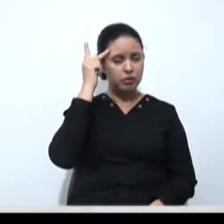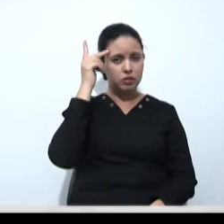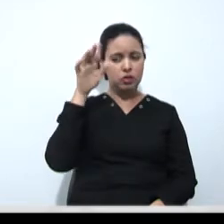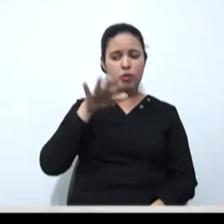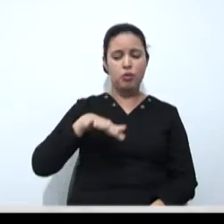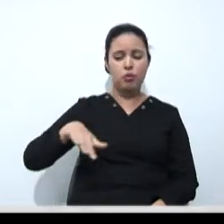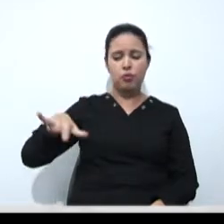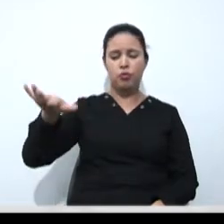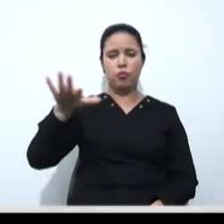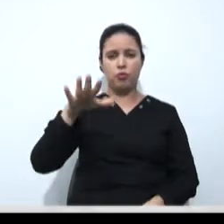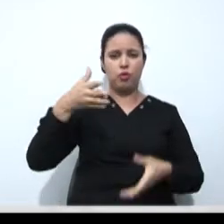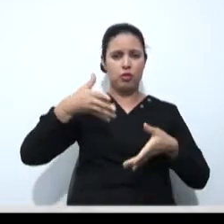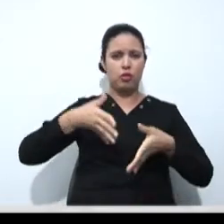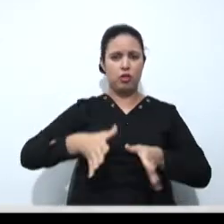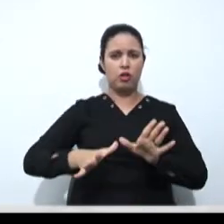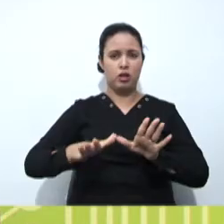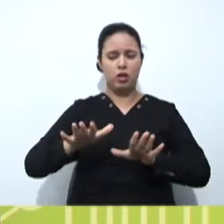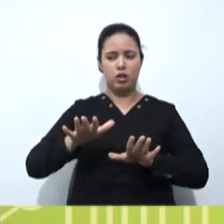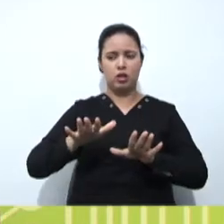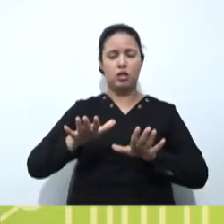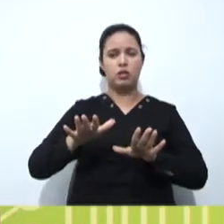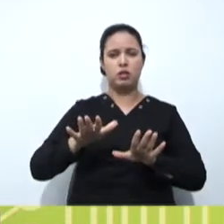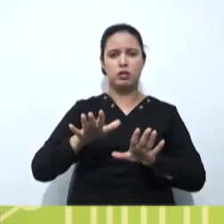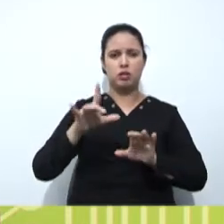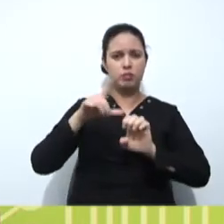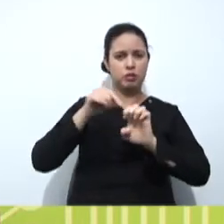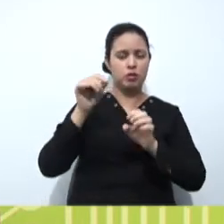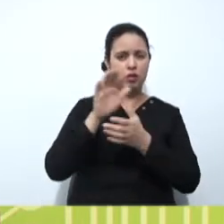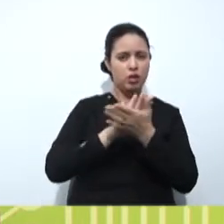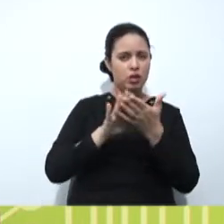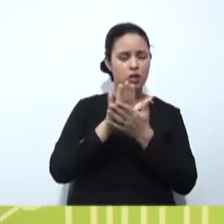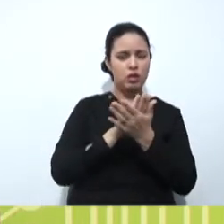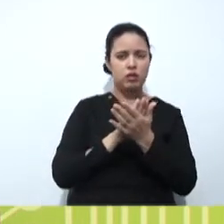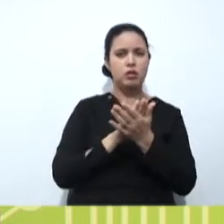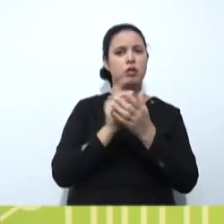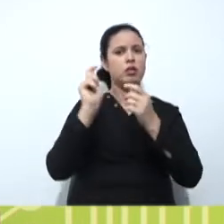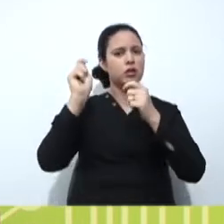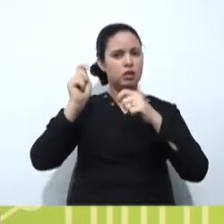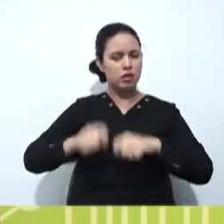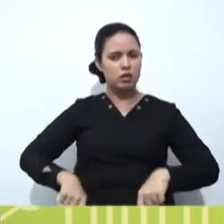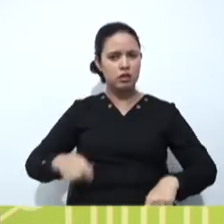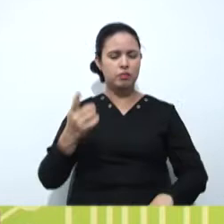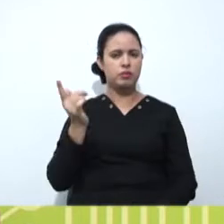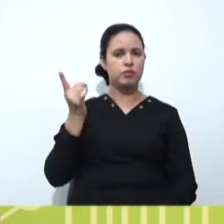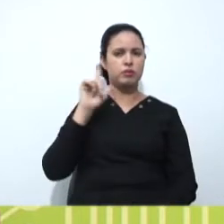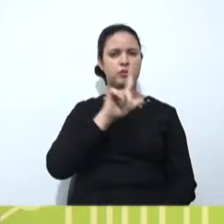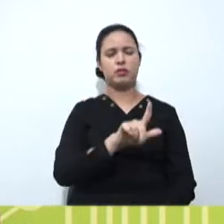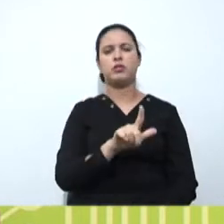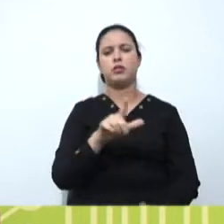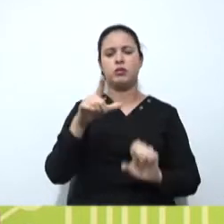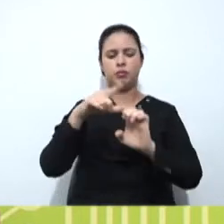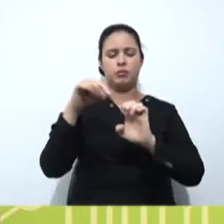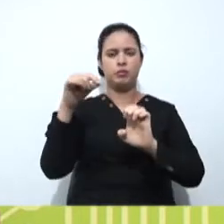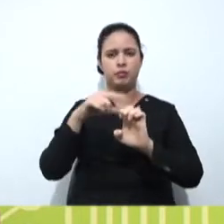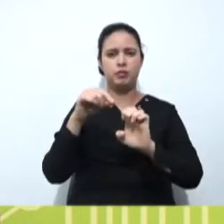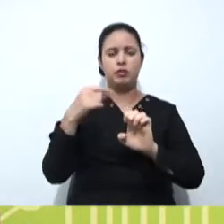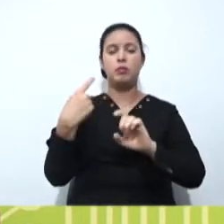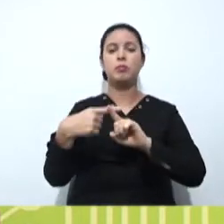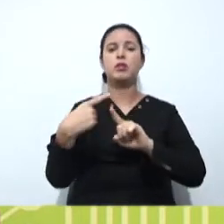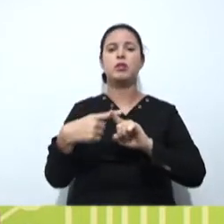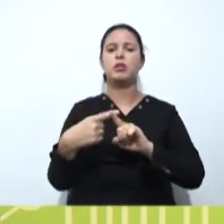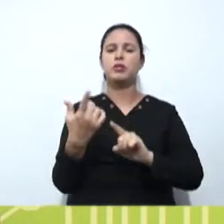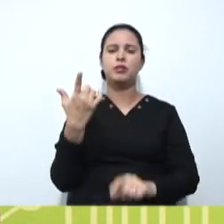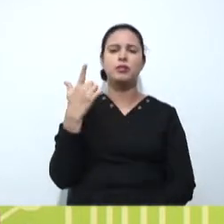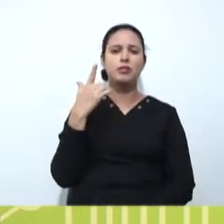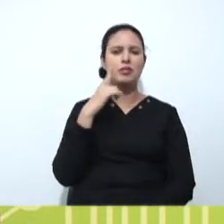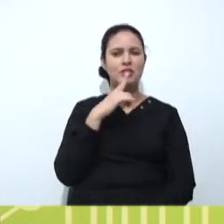podem ser empreendedoras? Elas podem ser empreendedoras. Por meio do quê? De processo de aprendizado, como